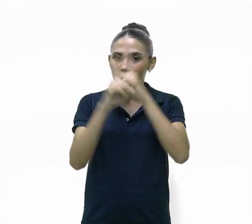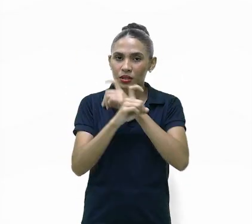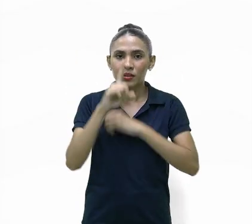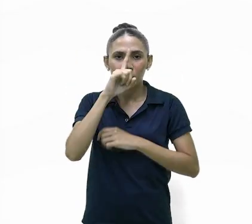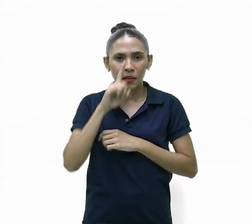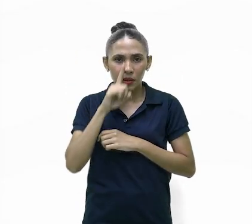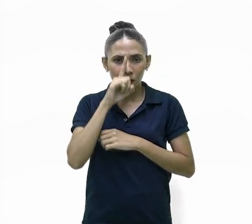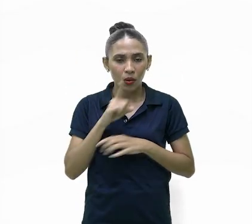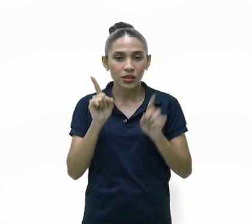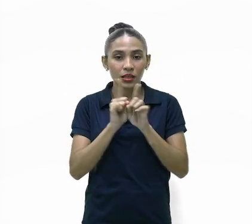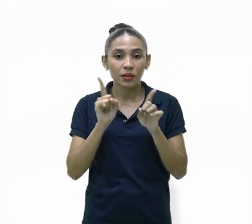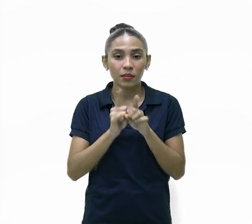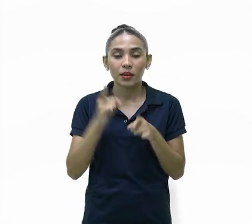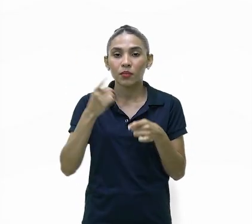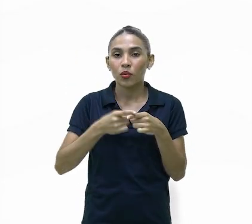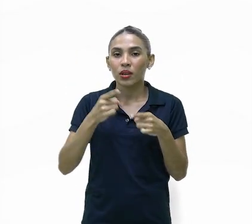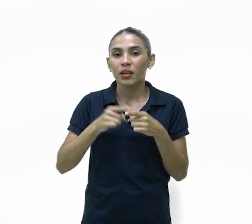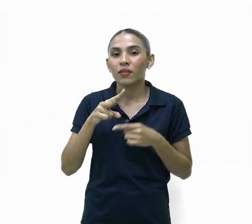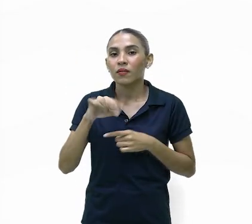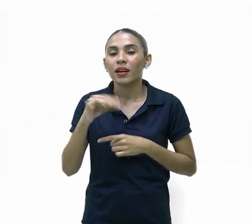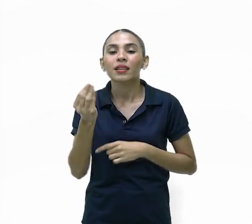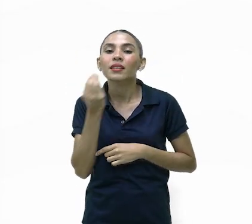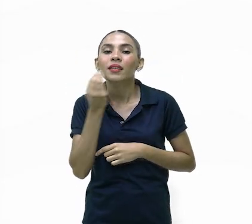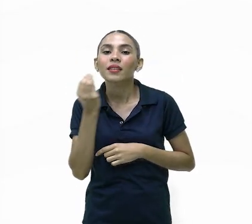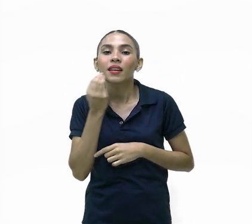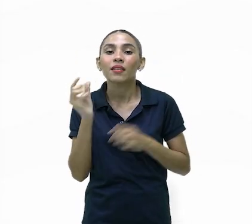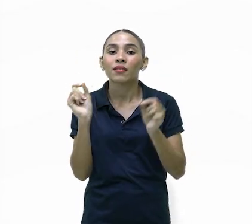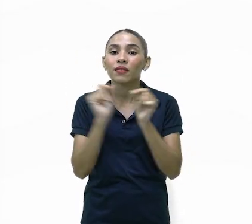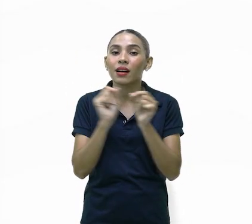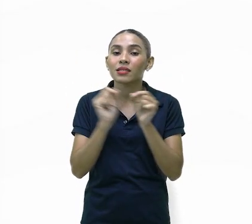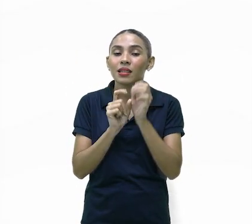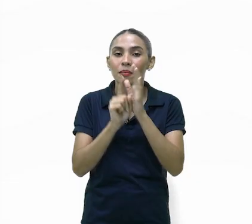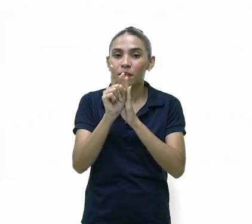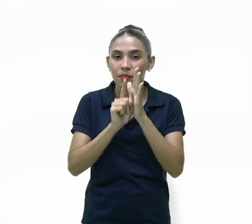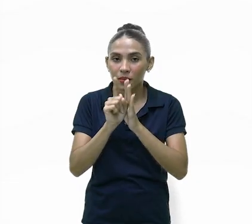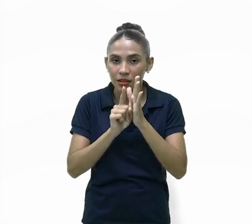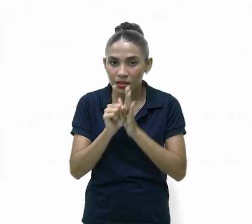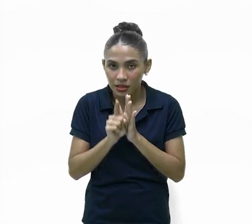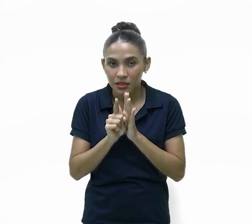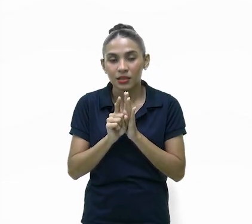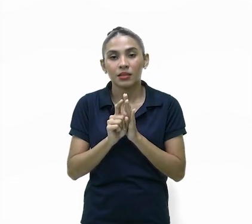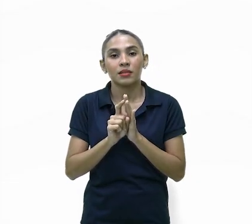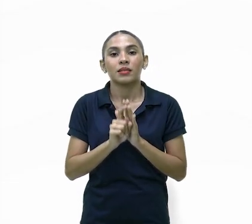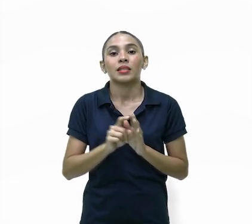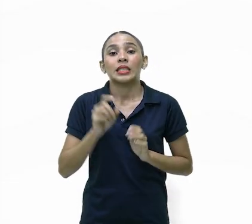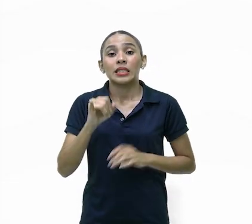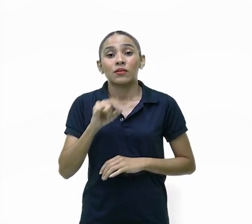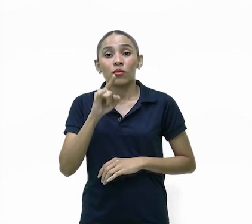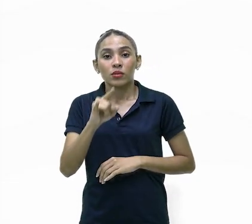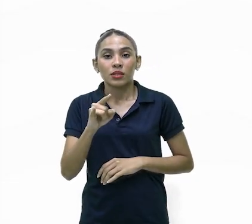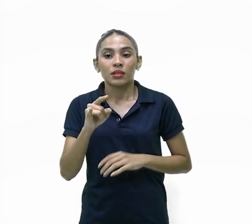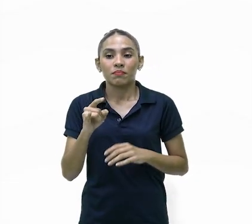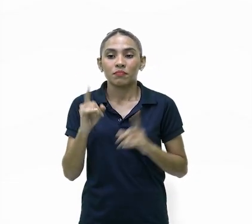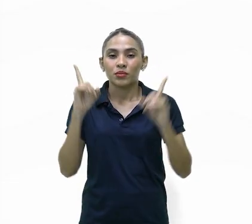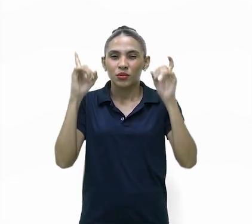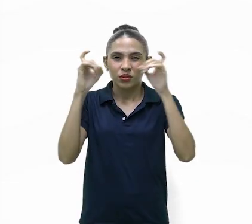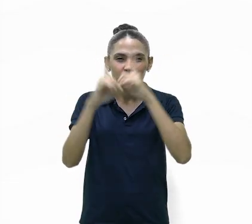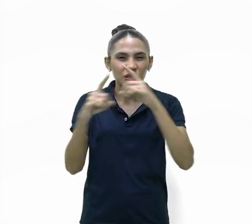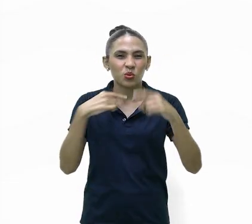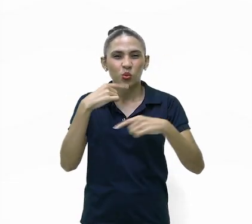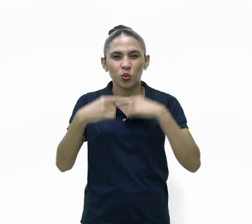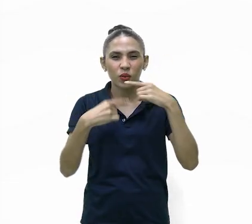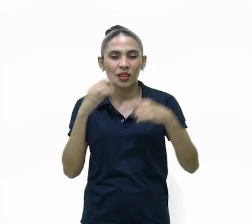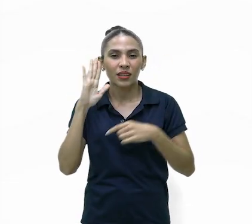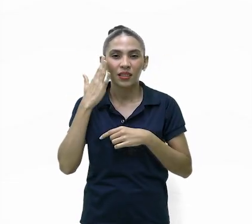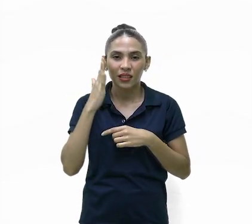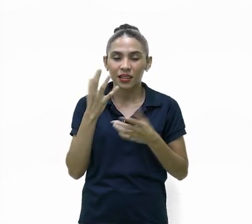da informação, porque quando a gente vai tentar fazer pesquisa sobre uma determinada condição, ou se você está com dúvida de algo,